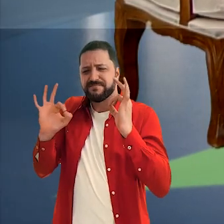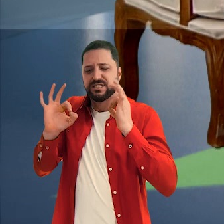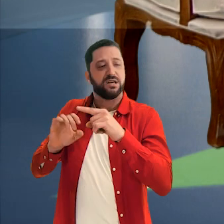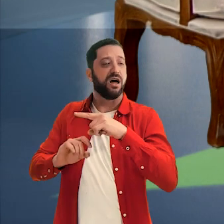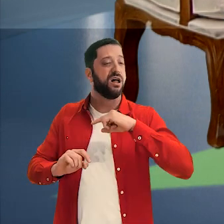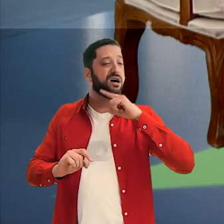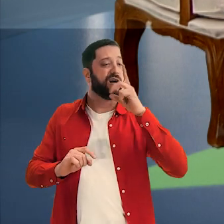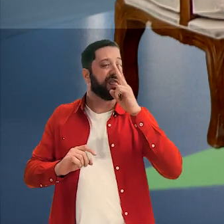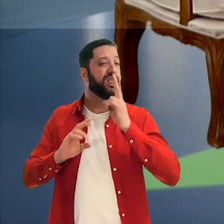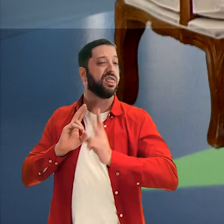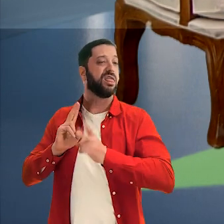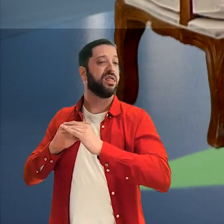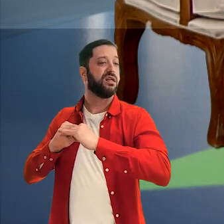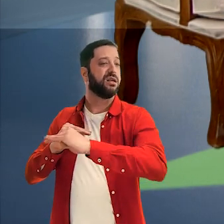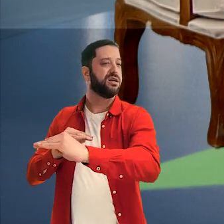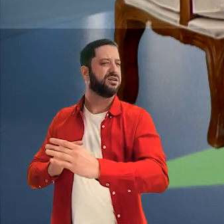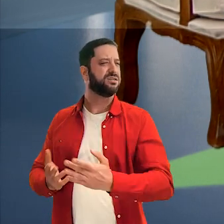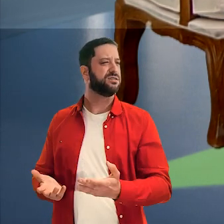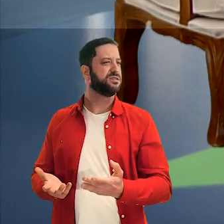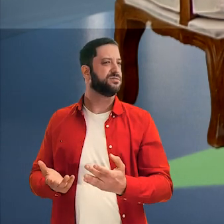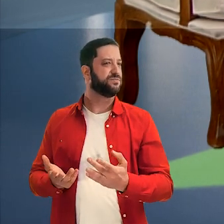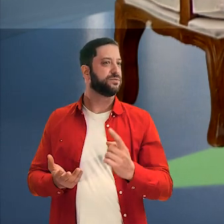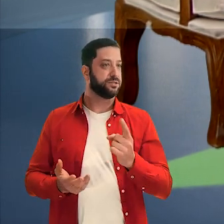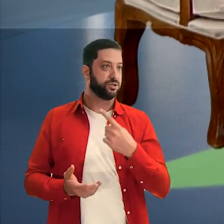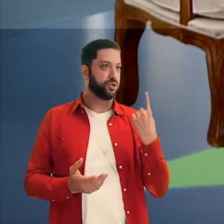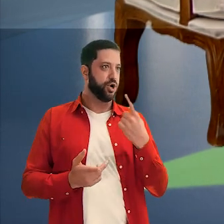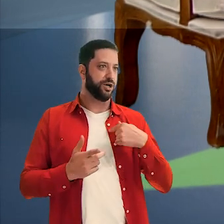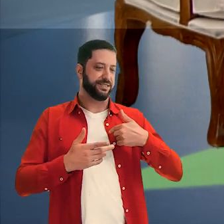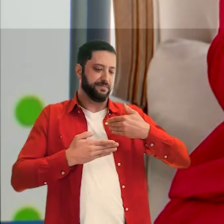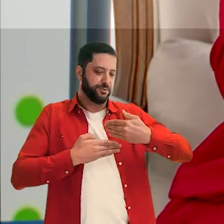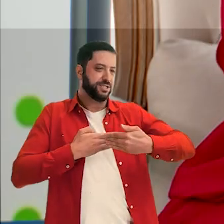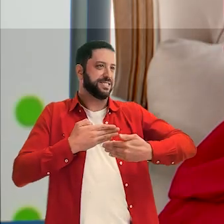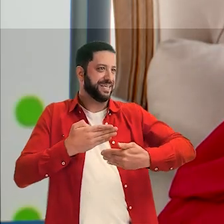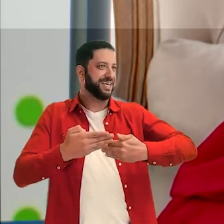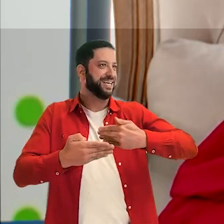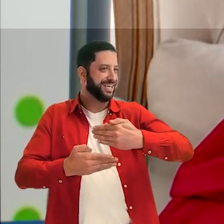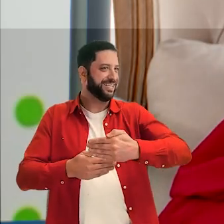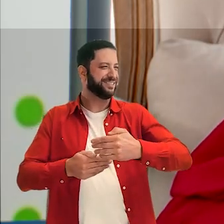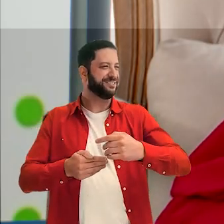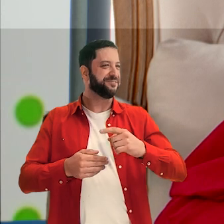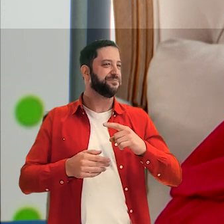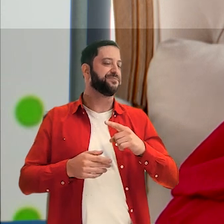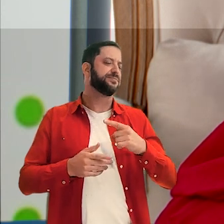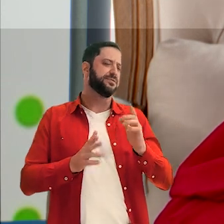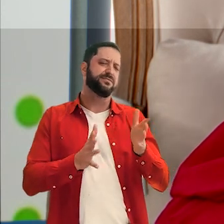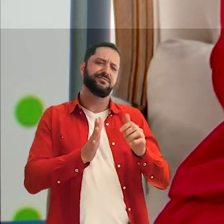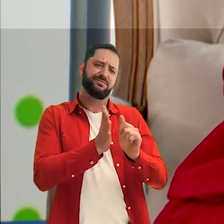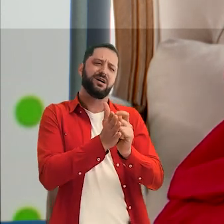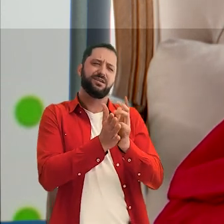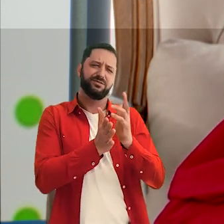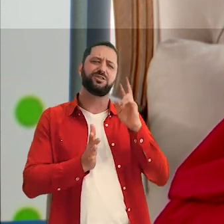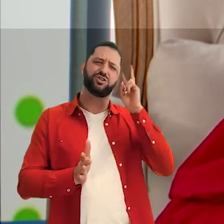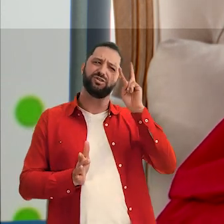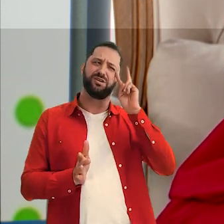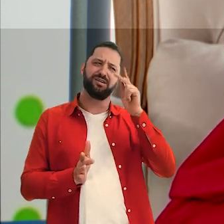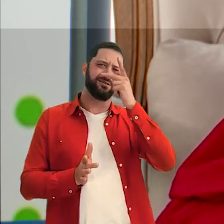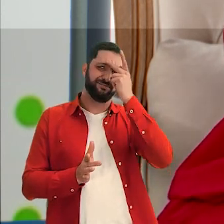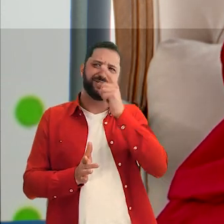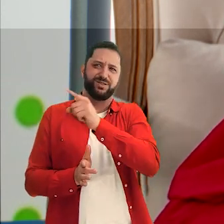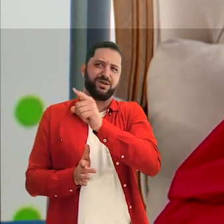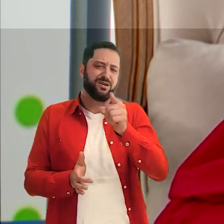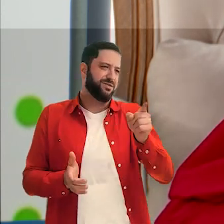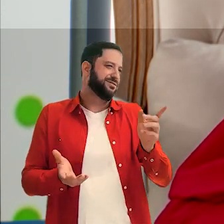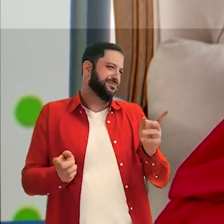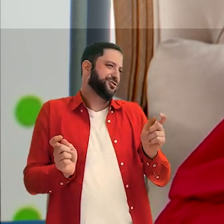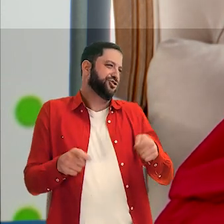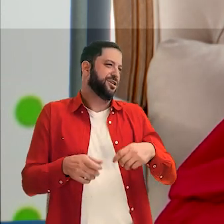quando a gente observa dentro do processo, e às vezes a gente já teve, nós já tivemos muitas histórias de pessoas que passaram